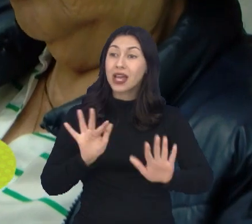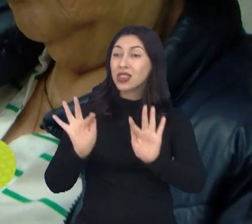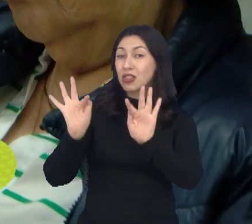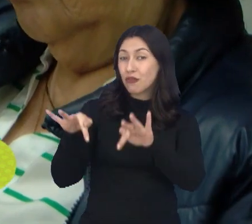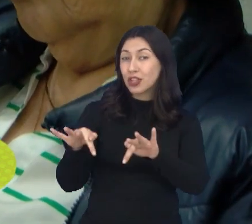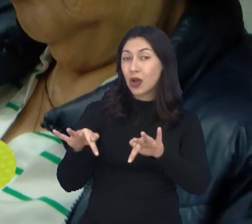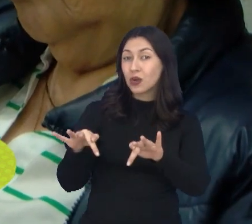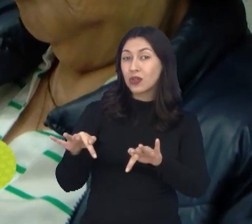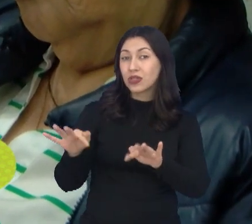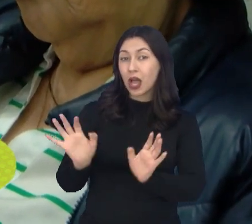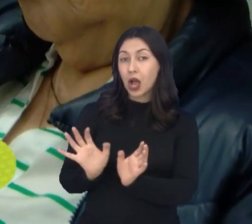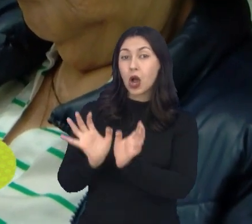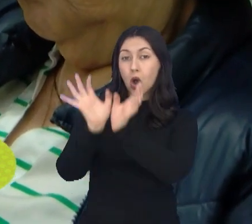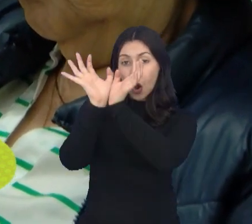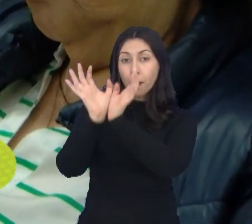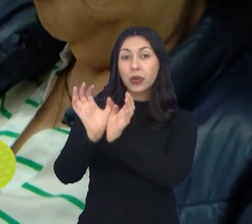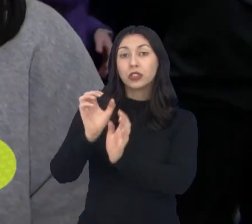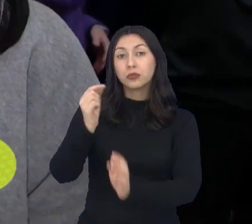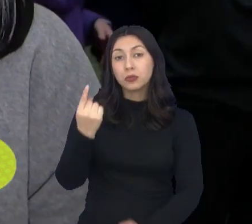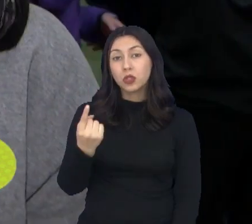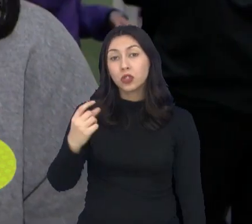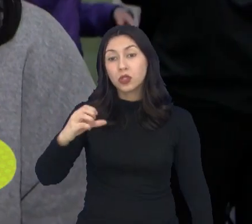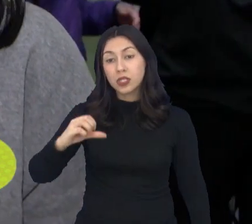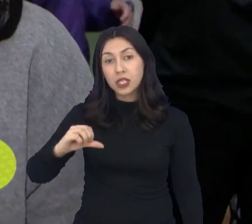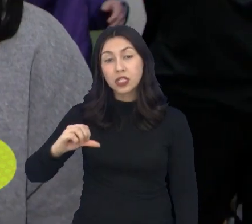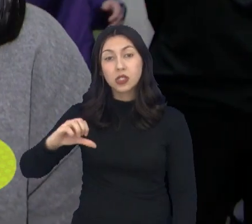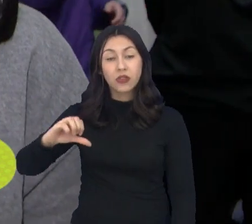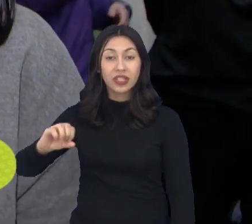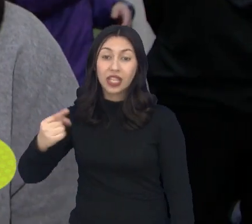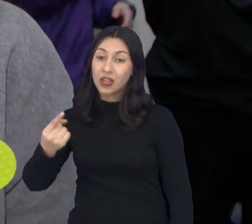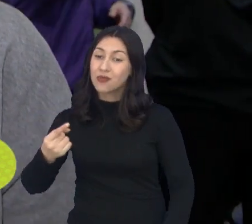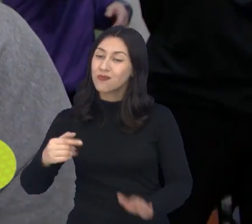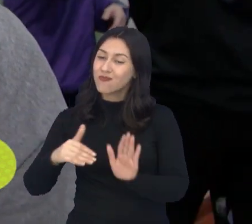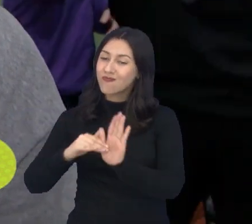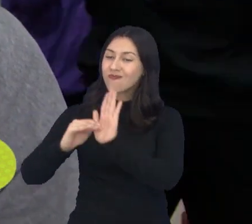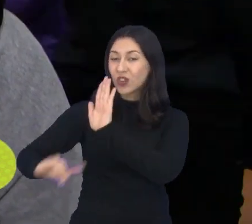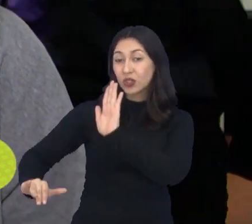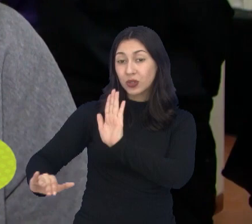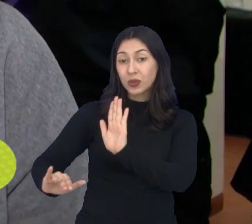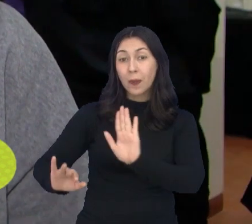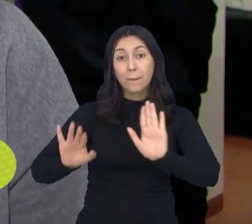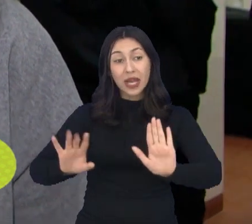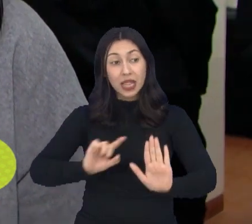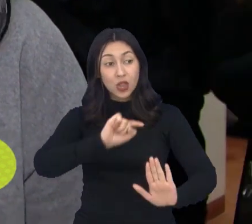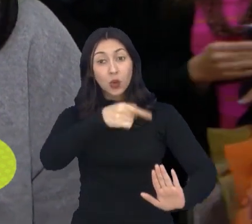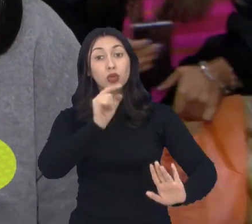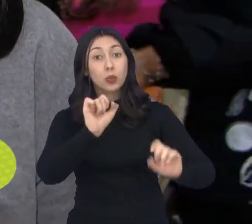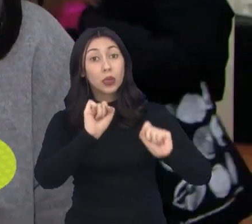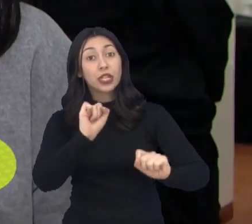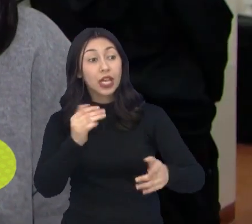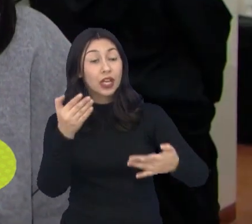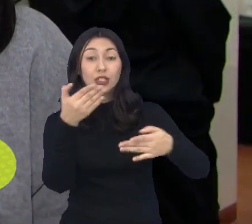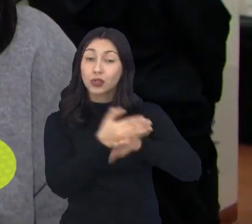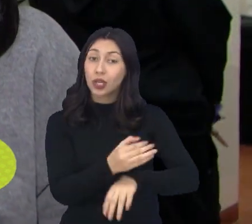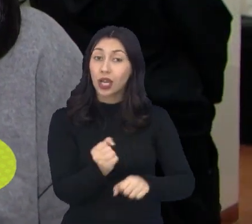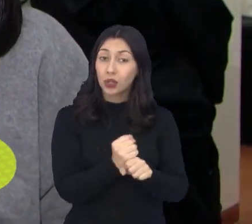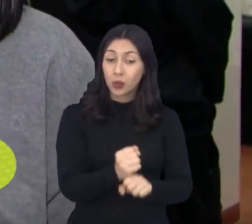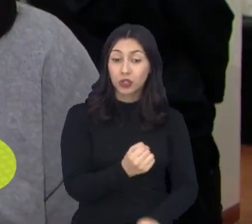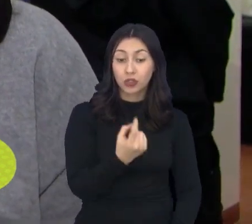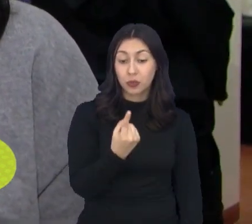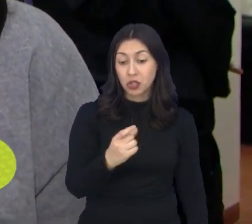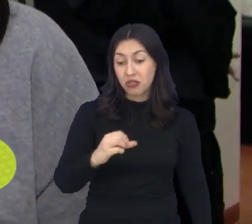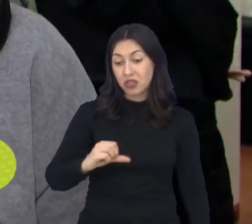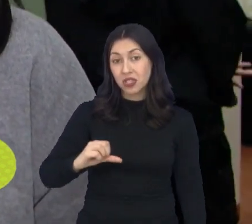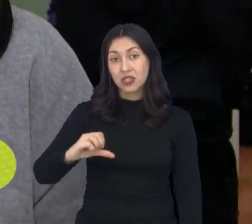de 1991 na China e estava cotada para ser titular na Copa seguinte, em